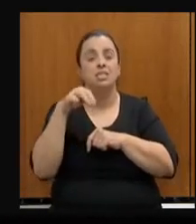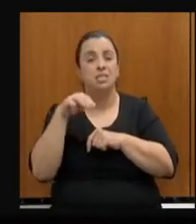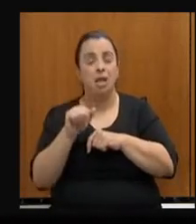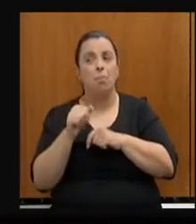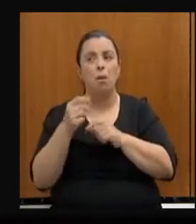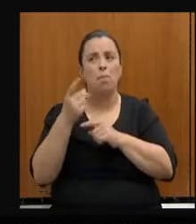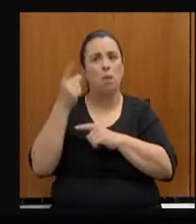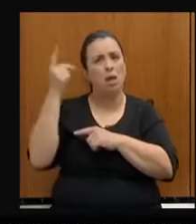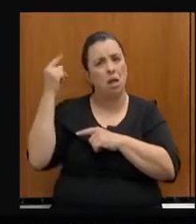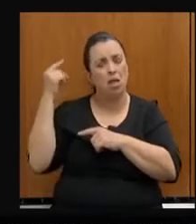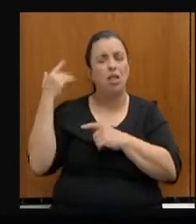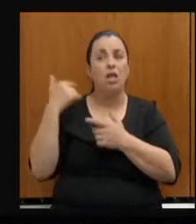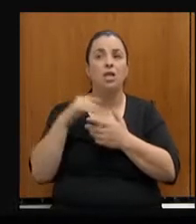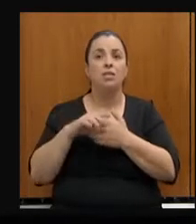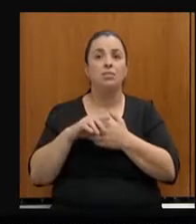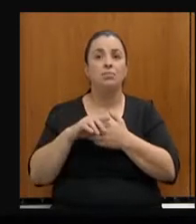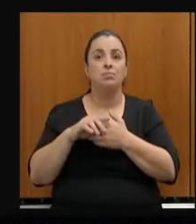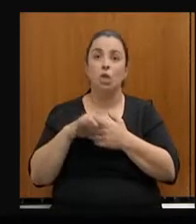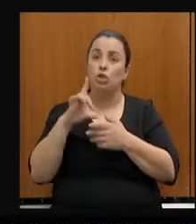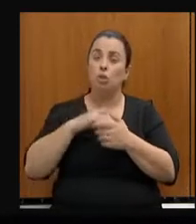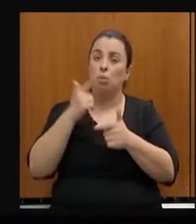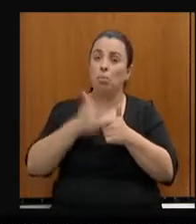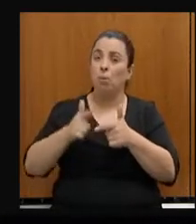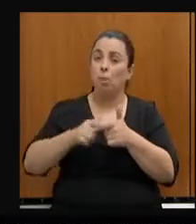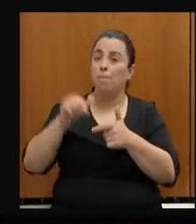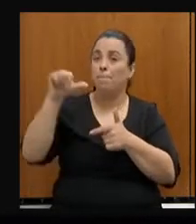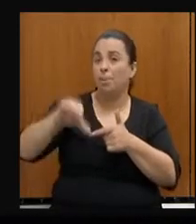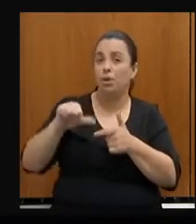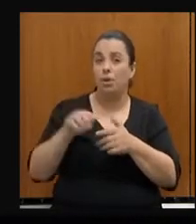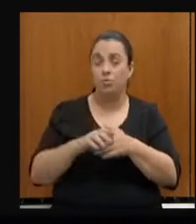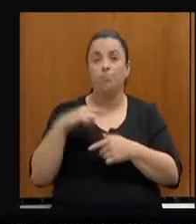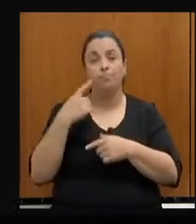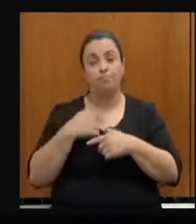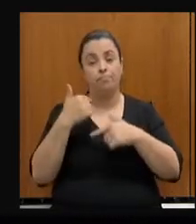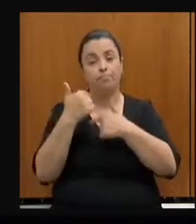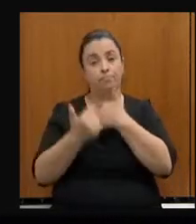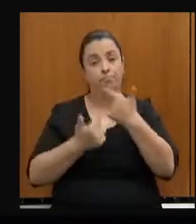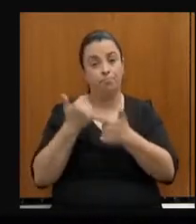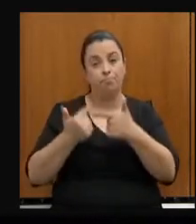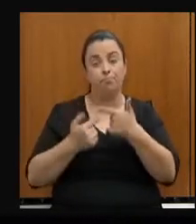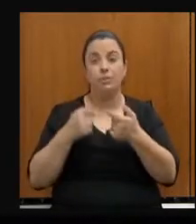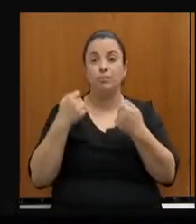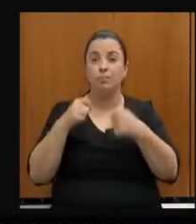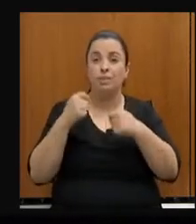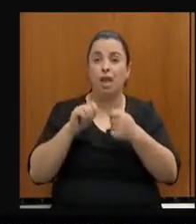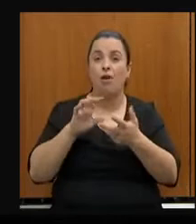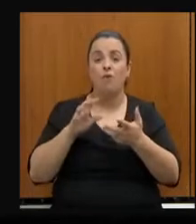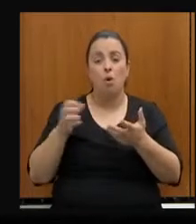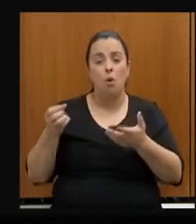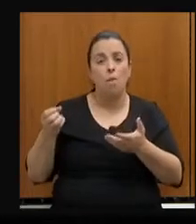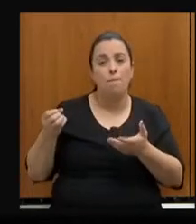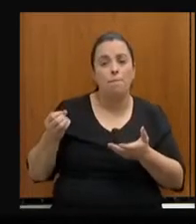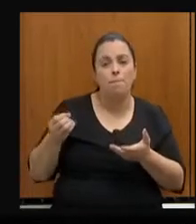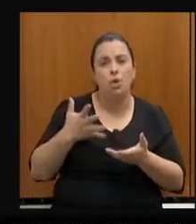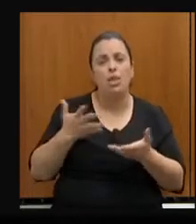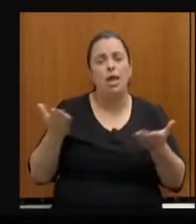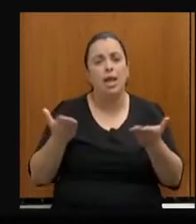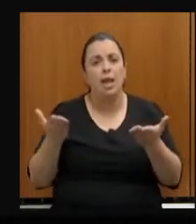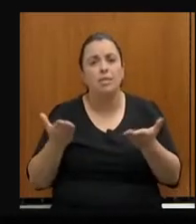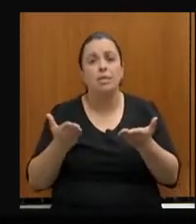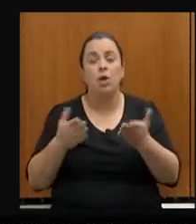situação era Ainda bem pior e nós trabalhamos de fazer uma modernização da legislação